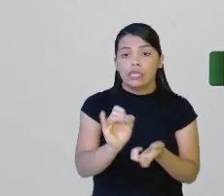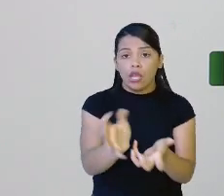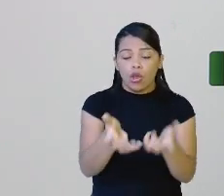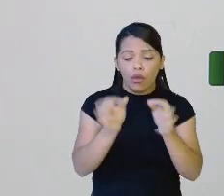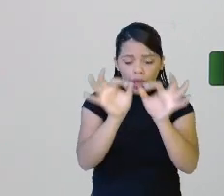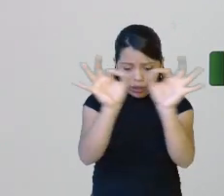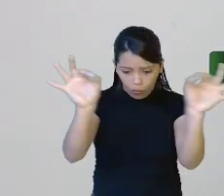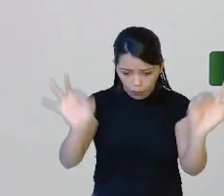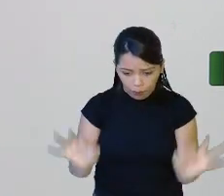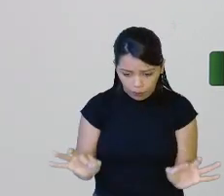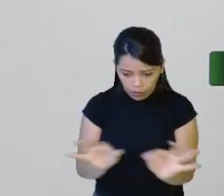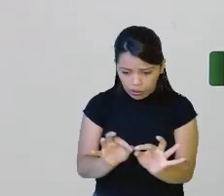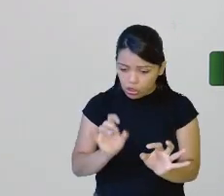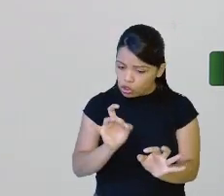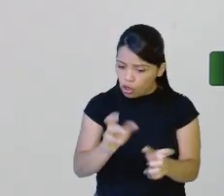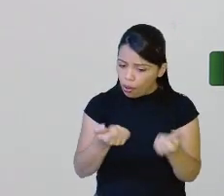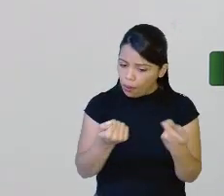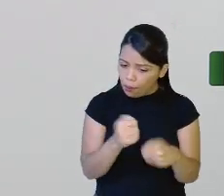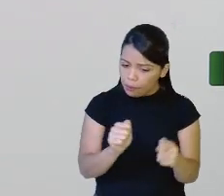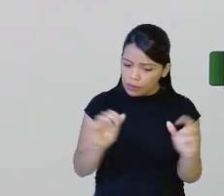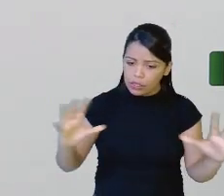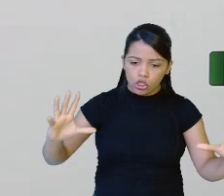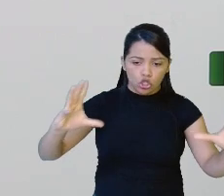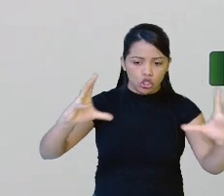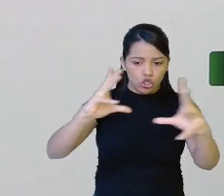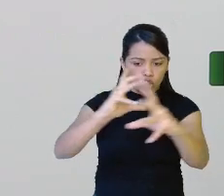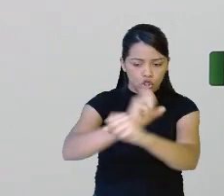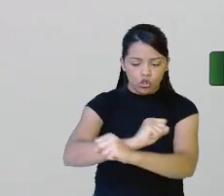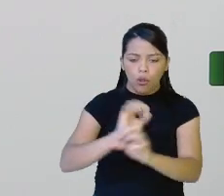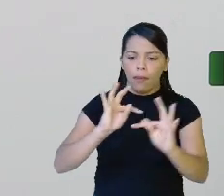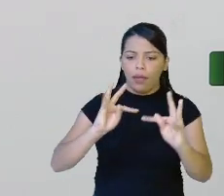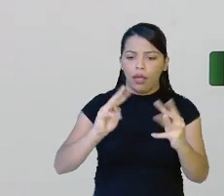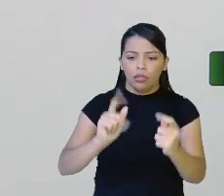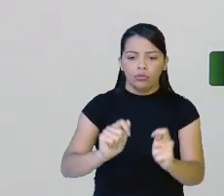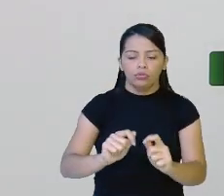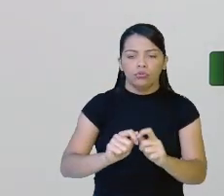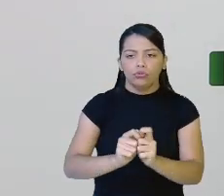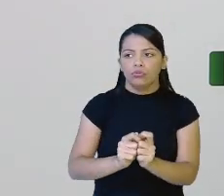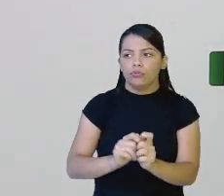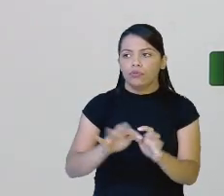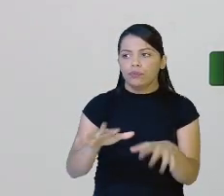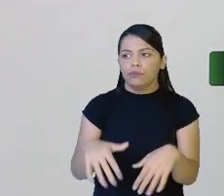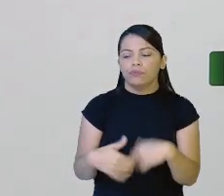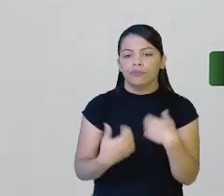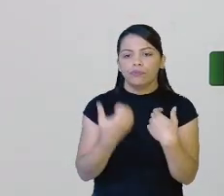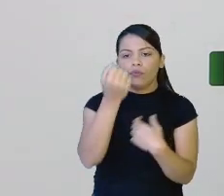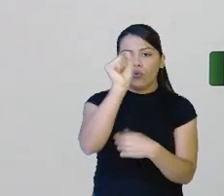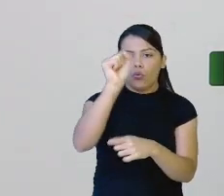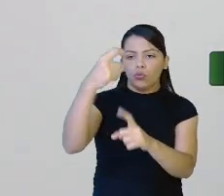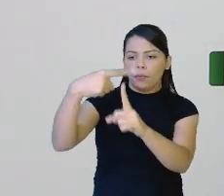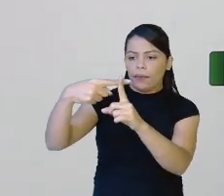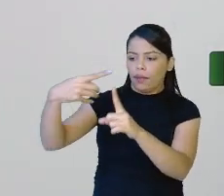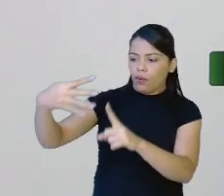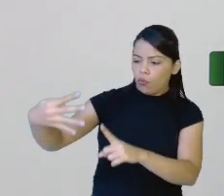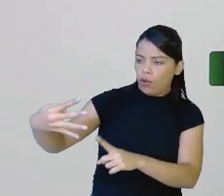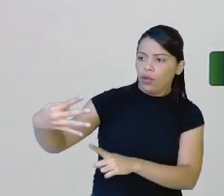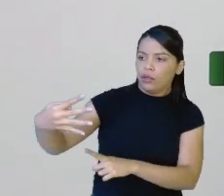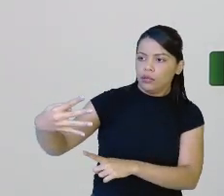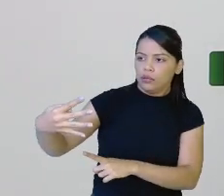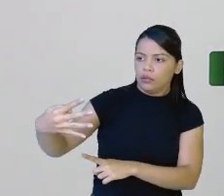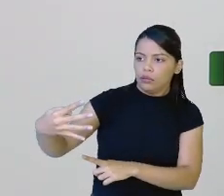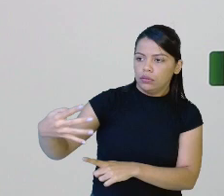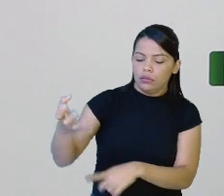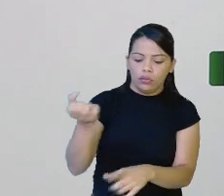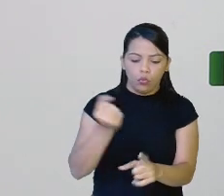a soma de todos os lados do meu retângulo. Então, será 8 mais 4,